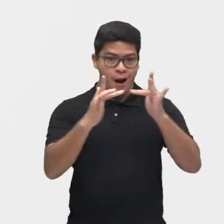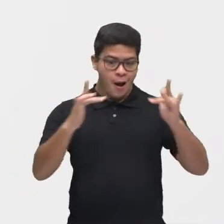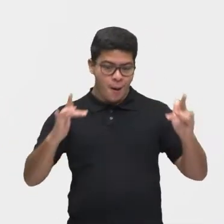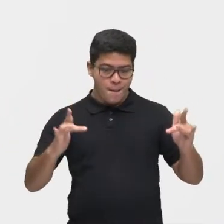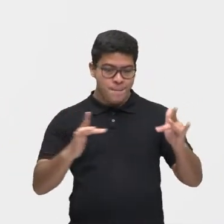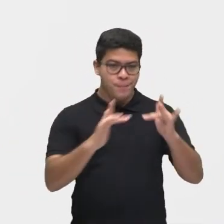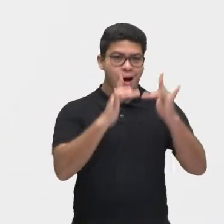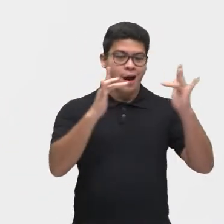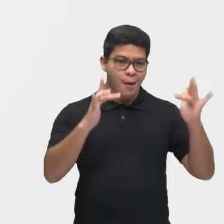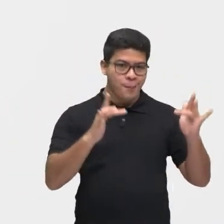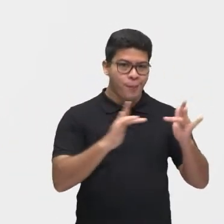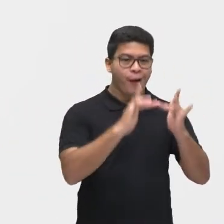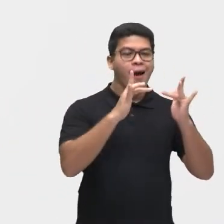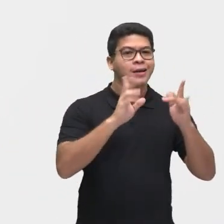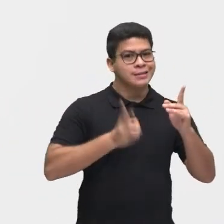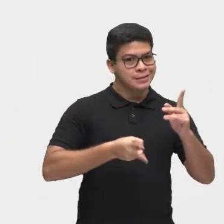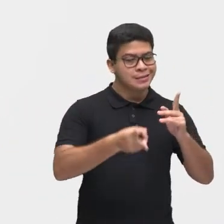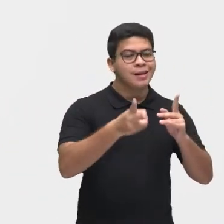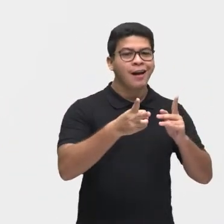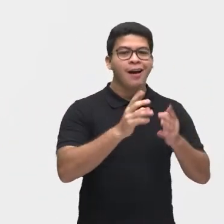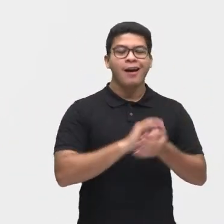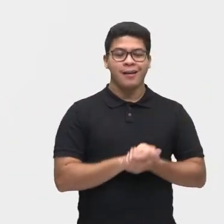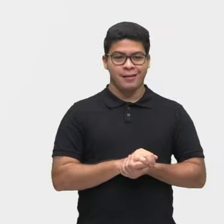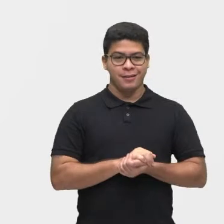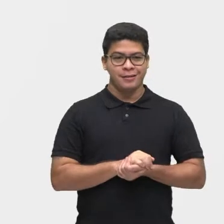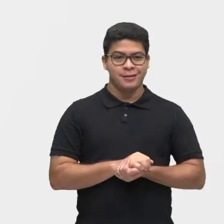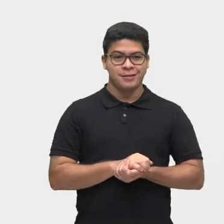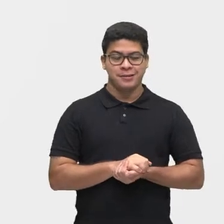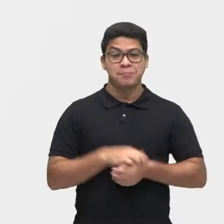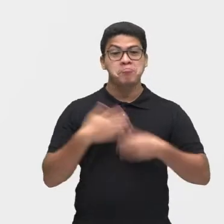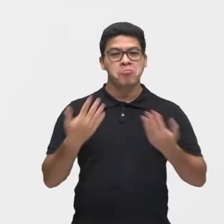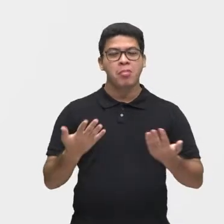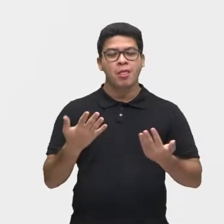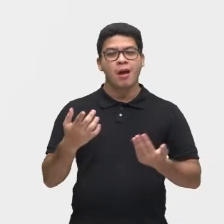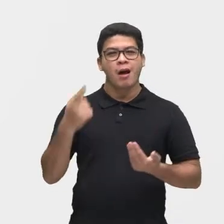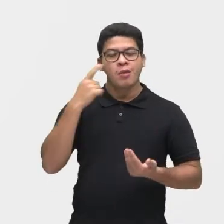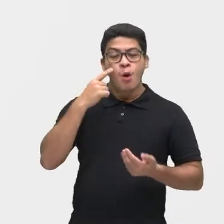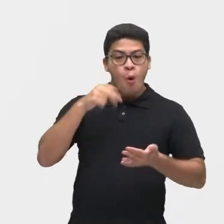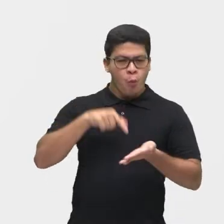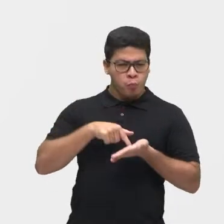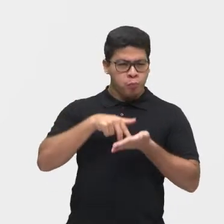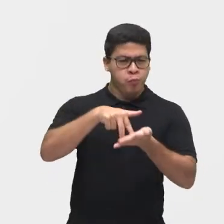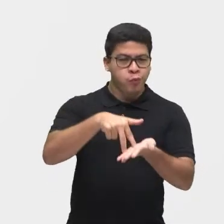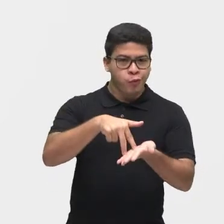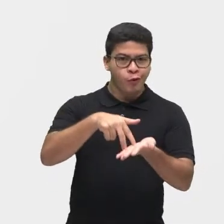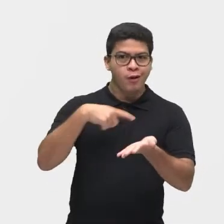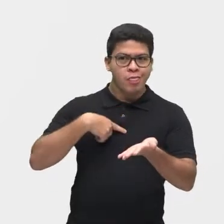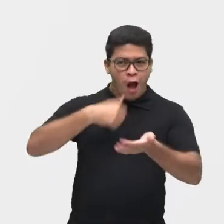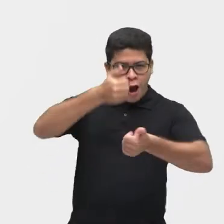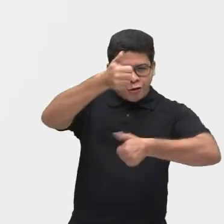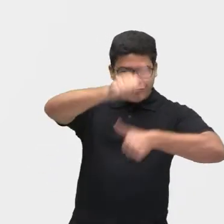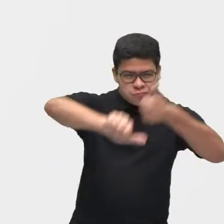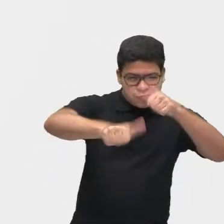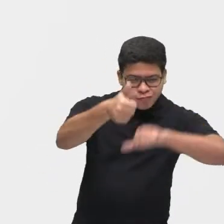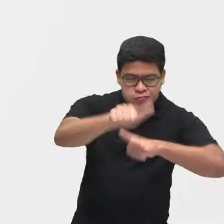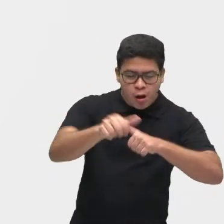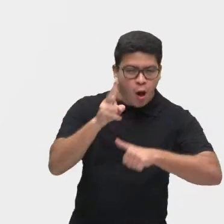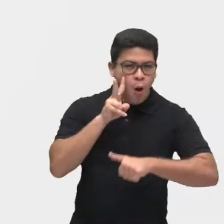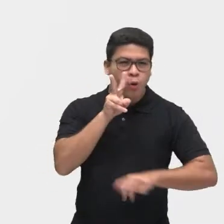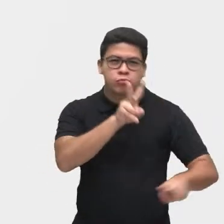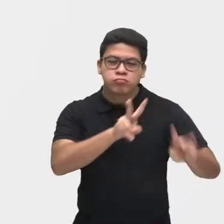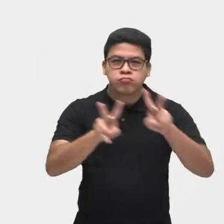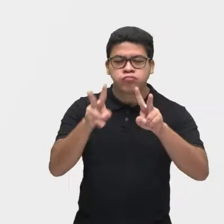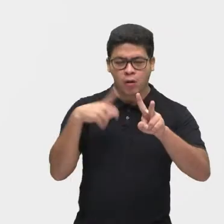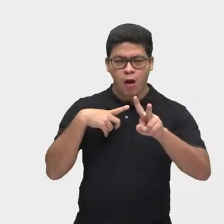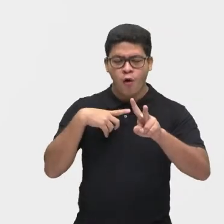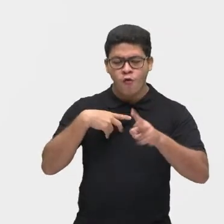movimentos padrões, né? Que numa apresentação, eles são avaliados, né? Assim, ó, eu chego lá, vou